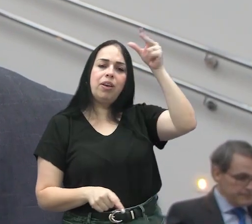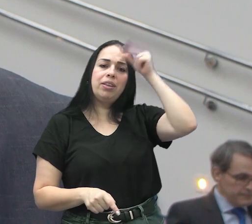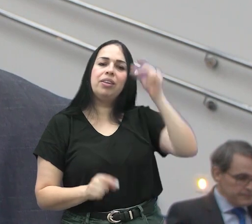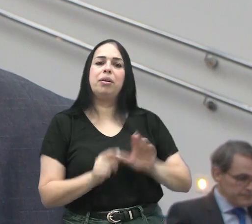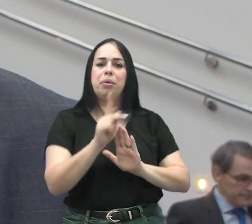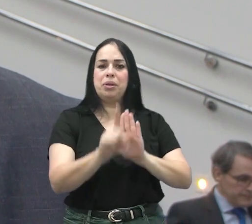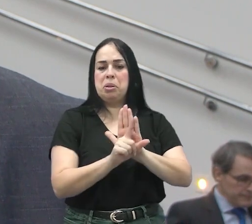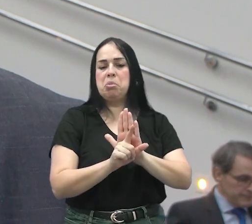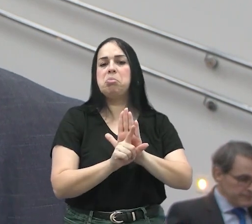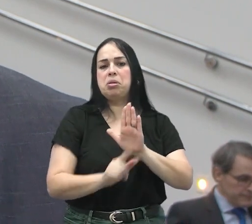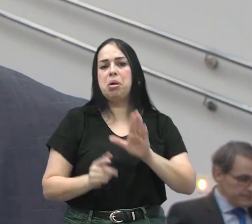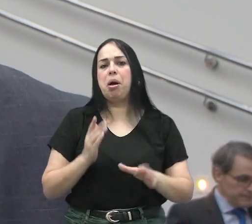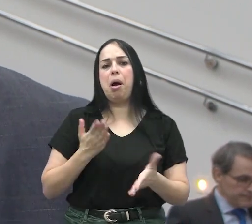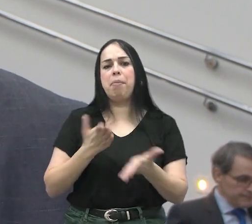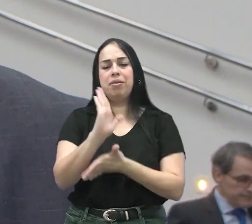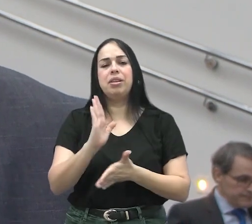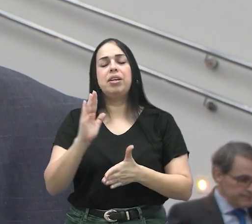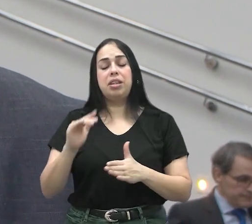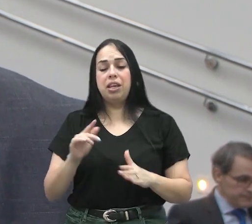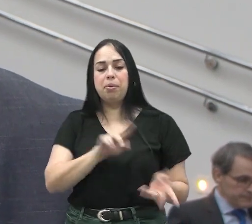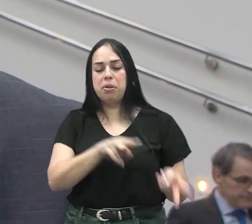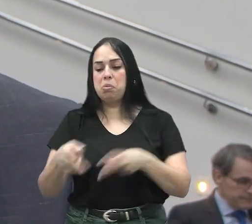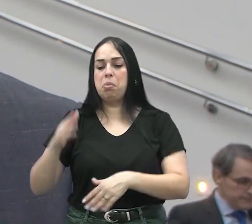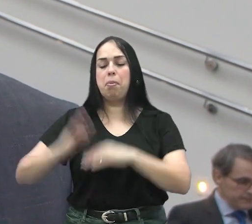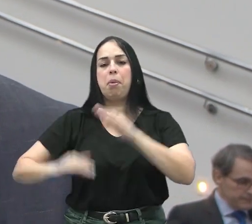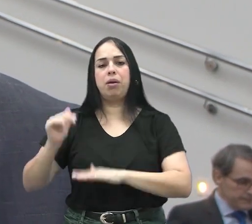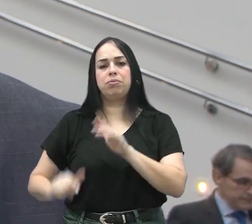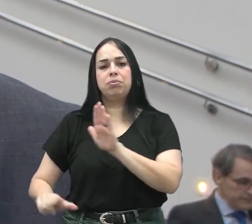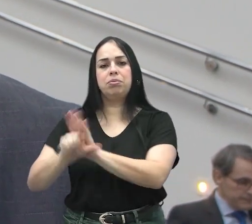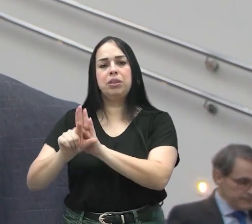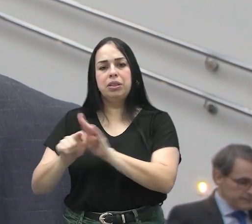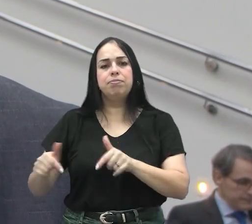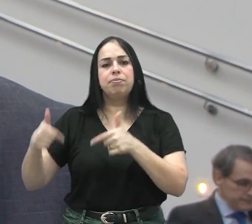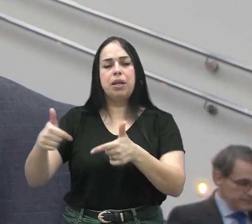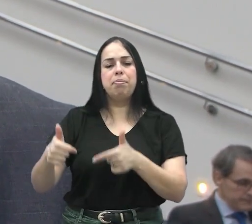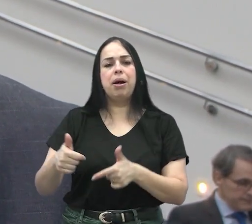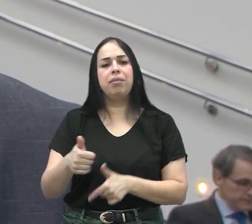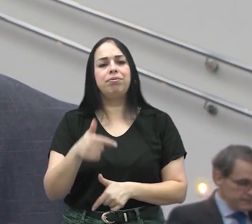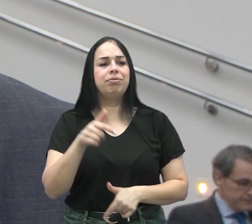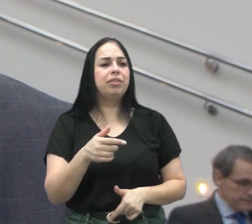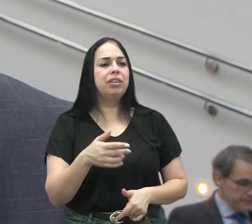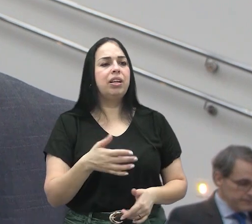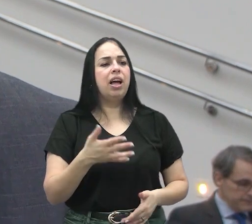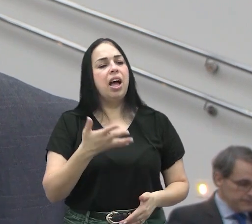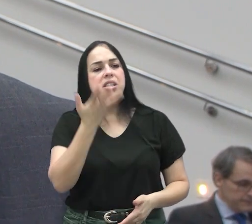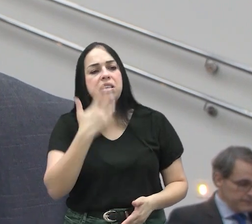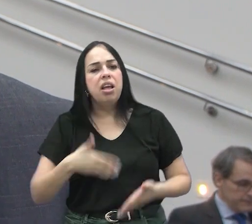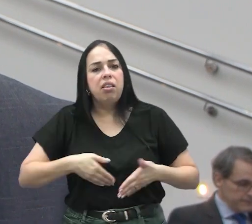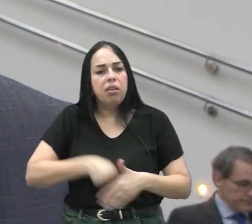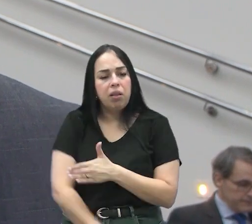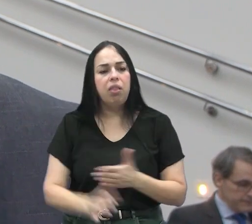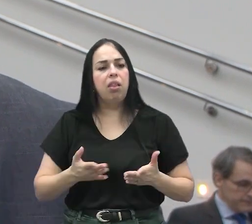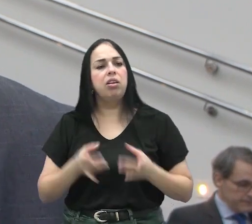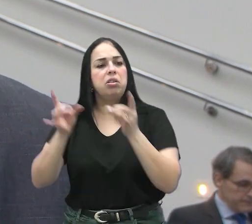próprio governo para que a gente possa aprovar o quanto antes esse projeto, para botar em prática, para que a gente não tenha mais crianças da